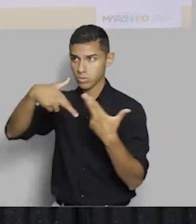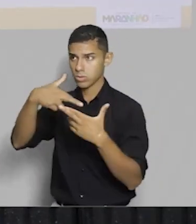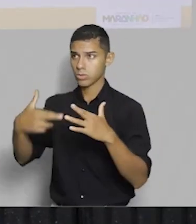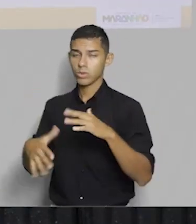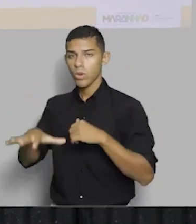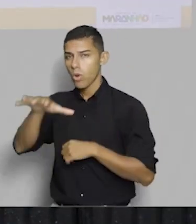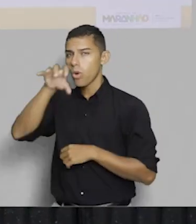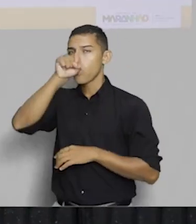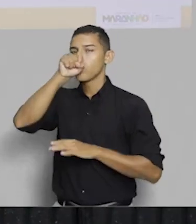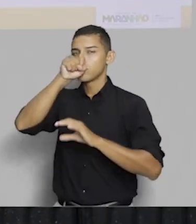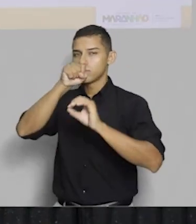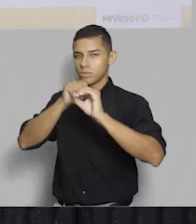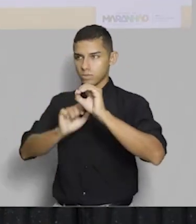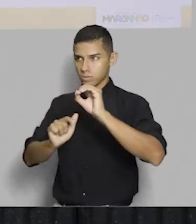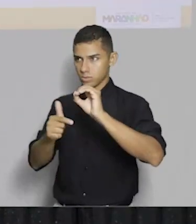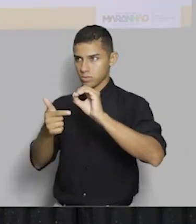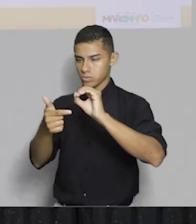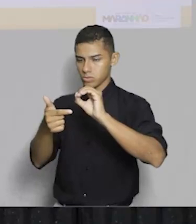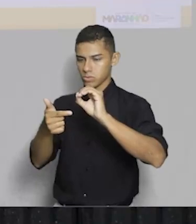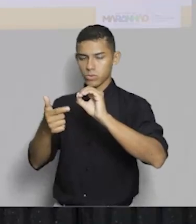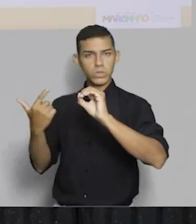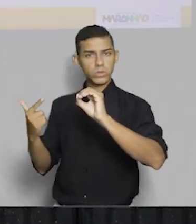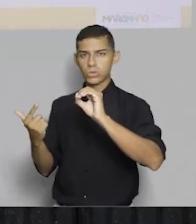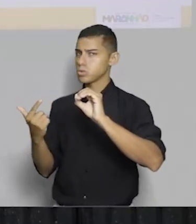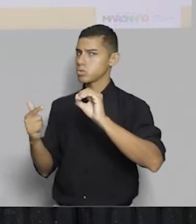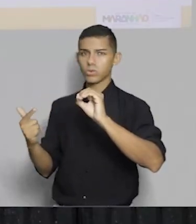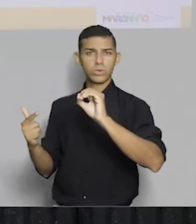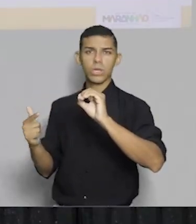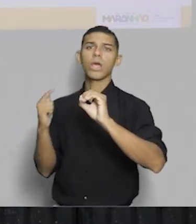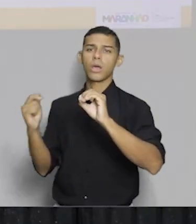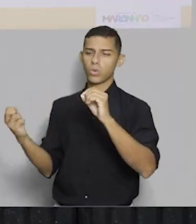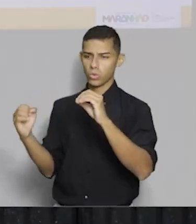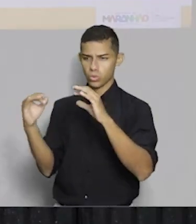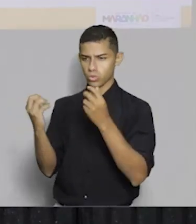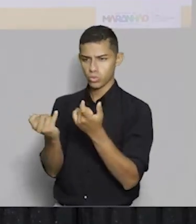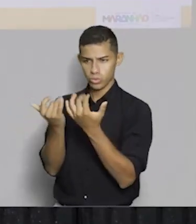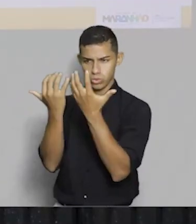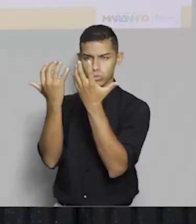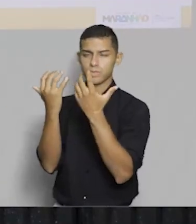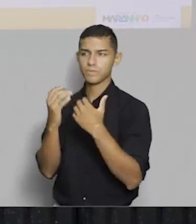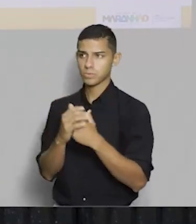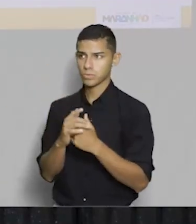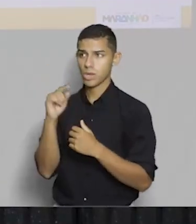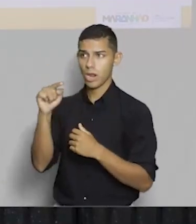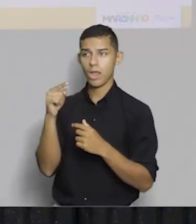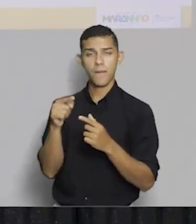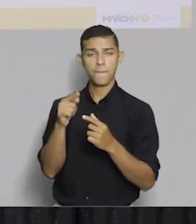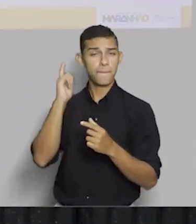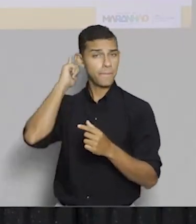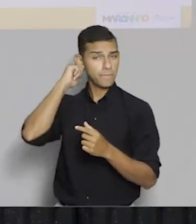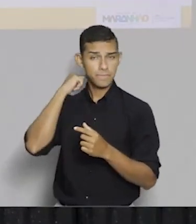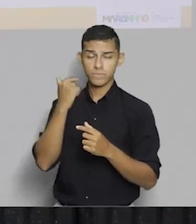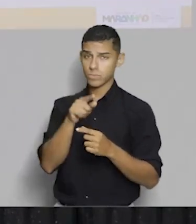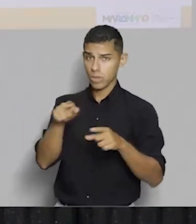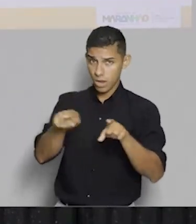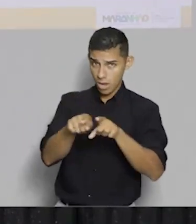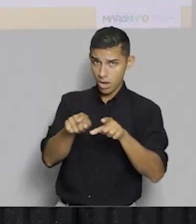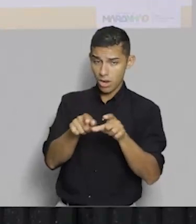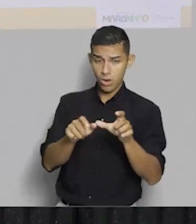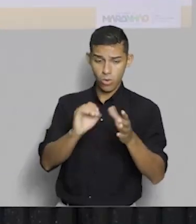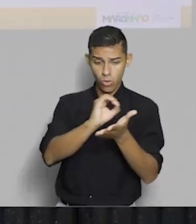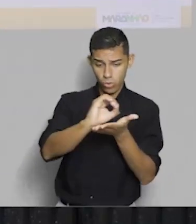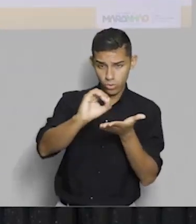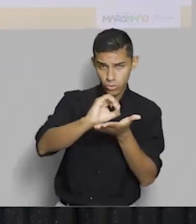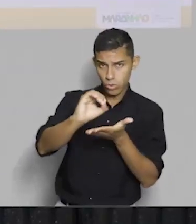oxigênio não haverá combustão não haverá queima e a quem a combustão de compostos orgânicos